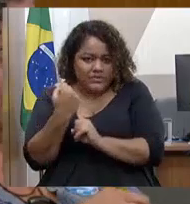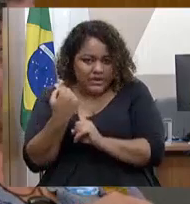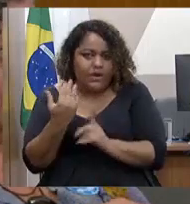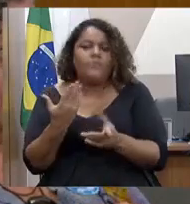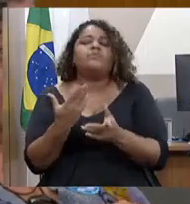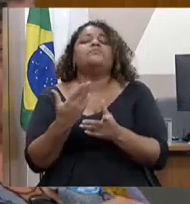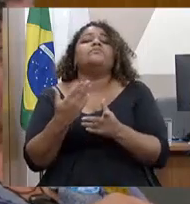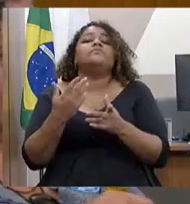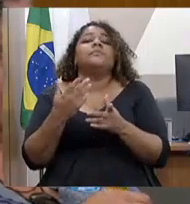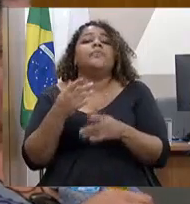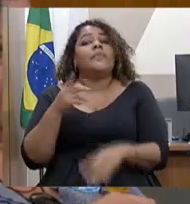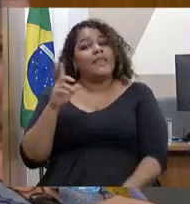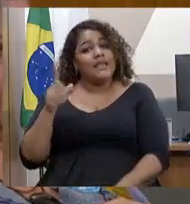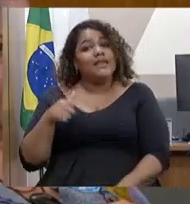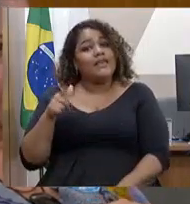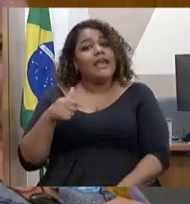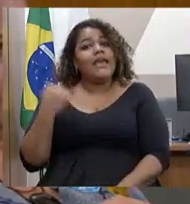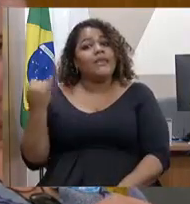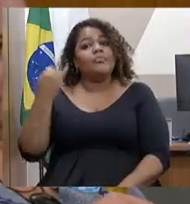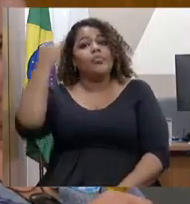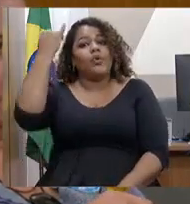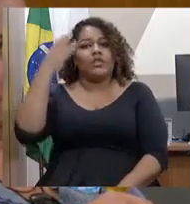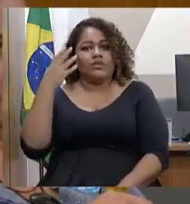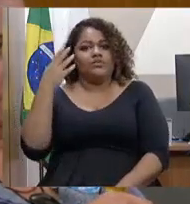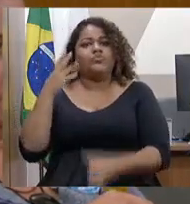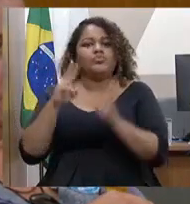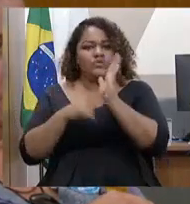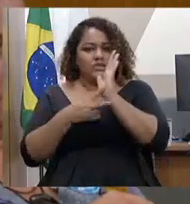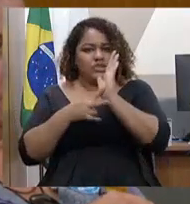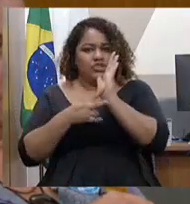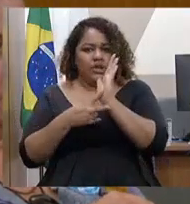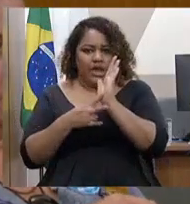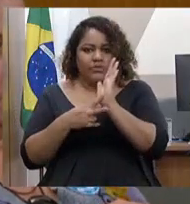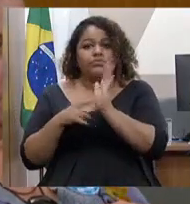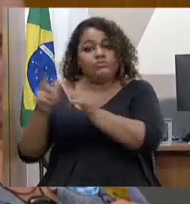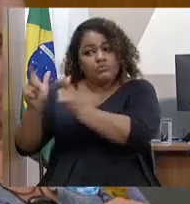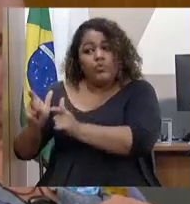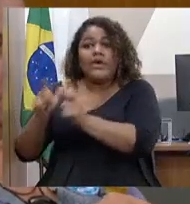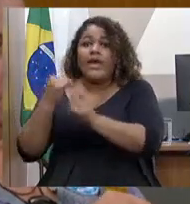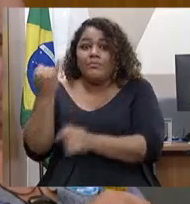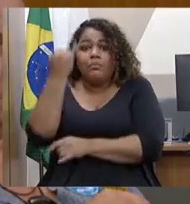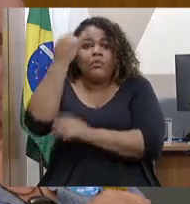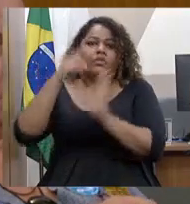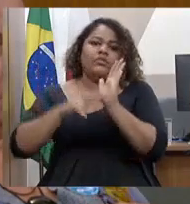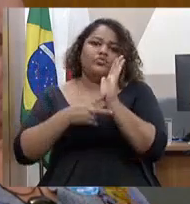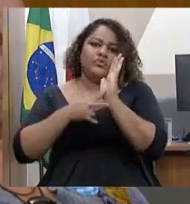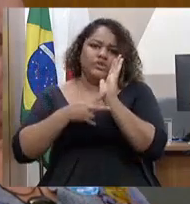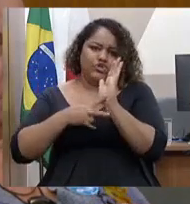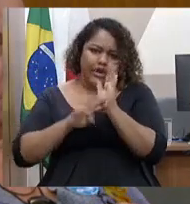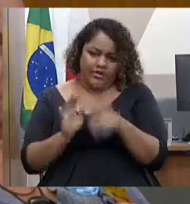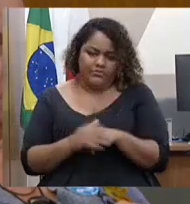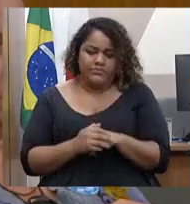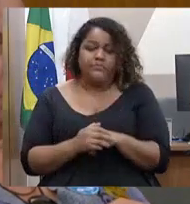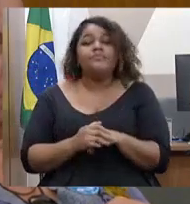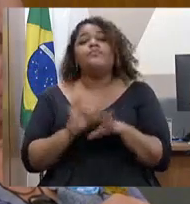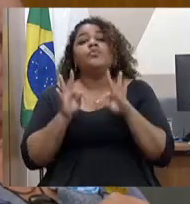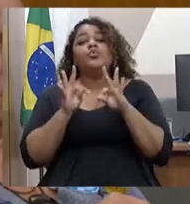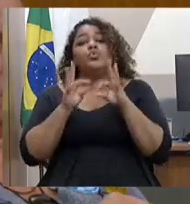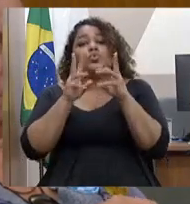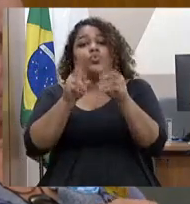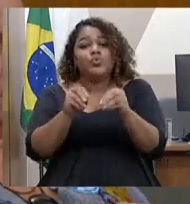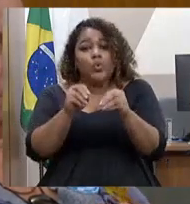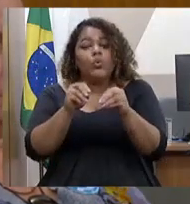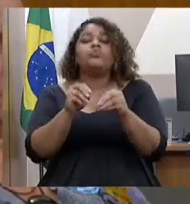importante para o sindicato Deus é caro todo dirigente sindical das categorias deve estar fazendo